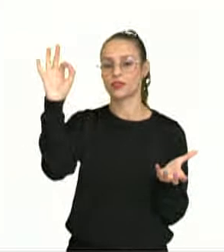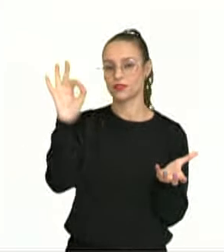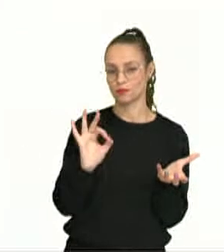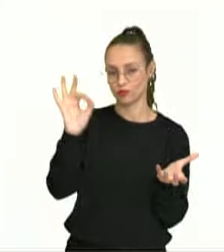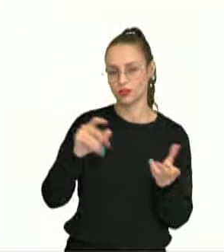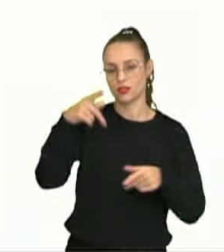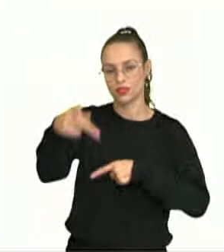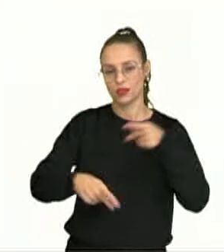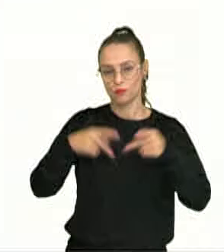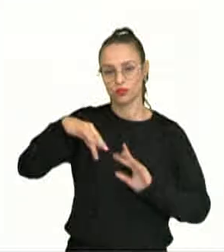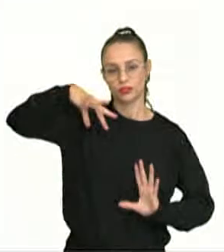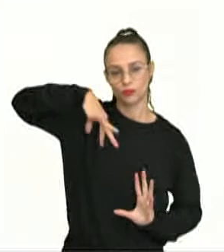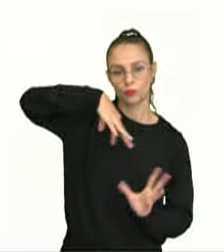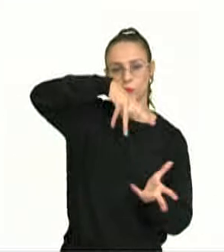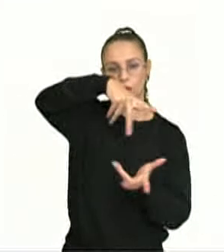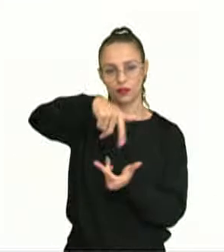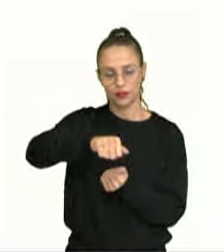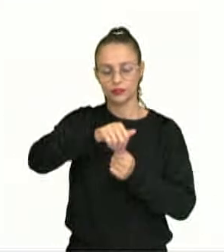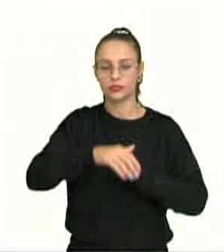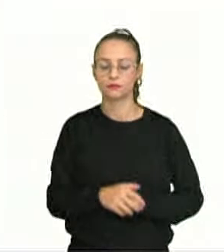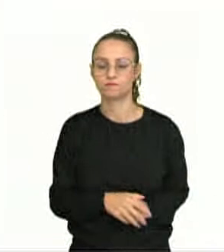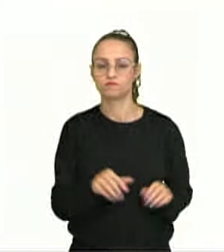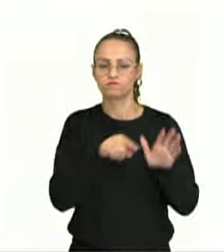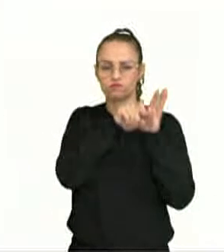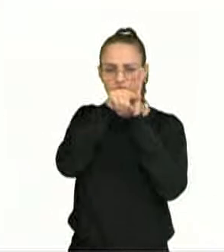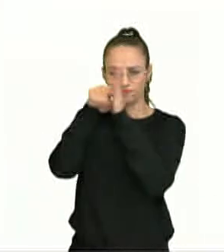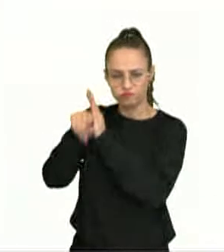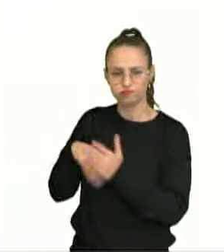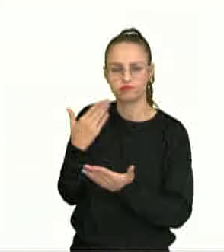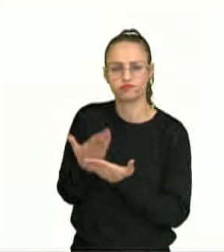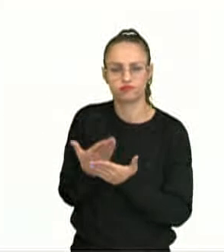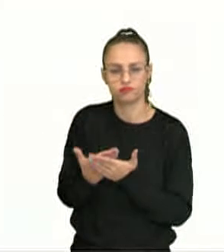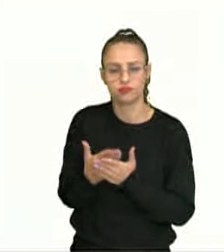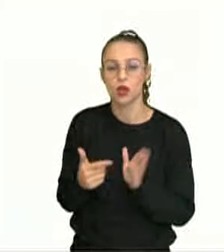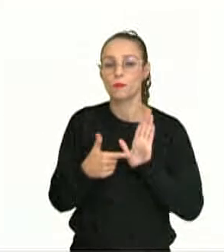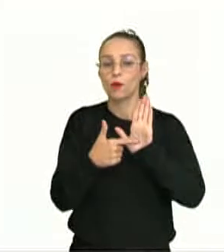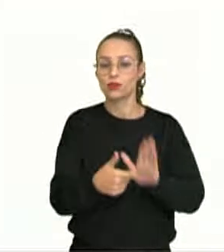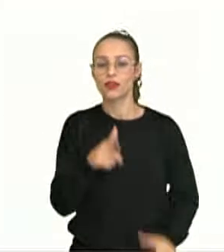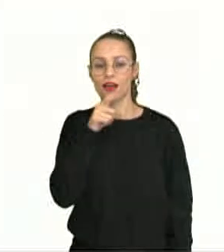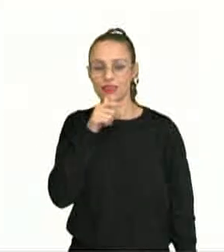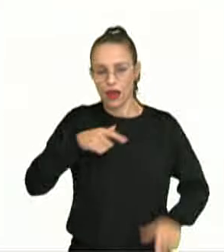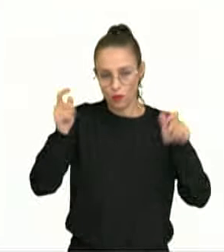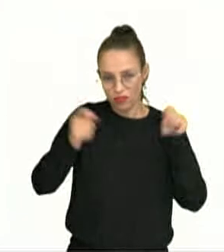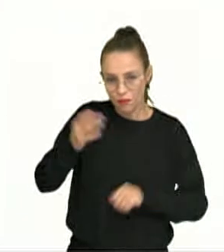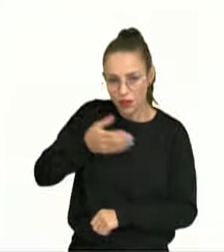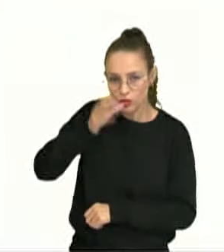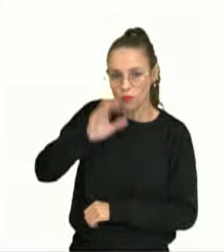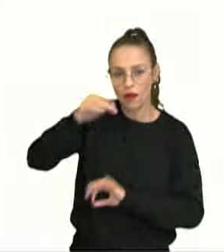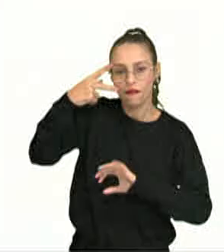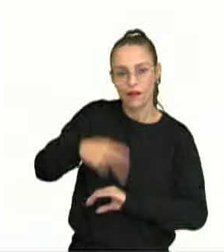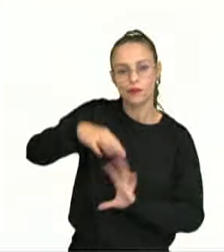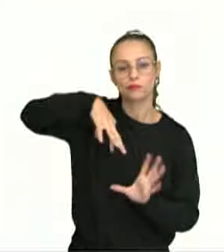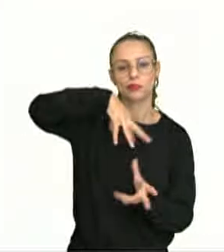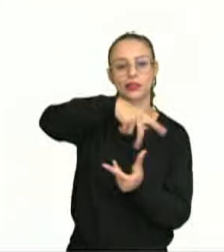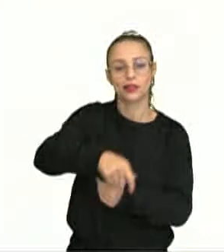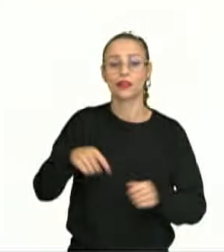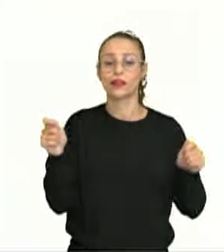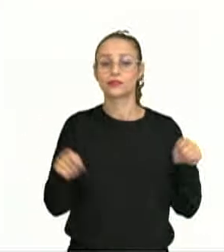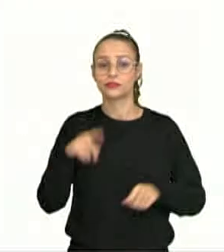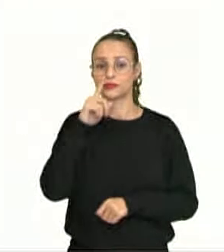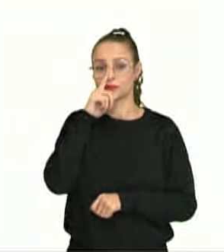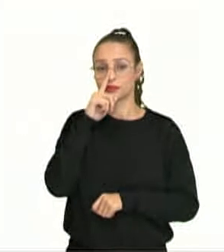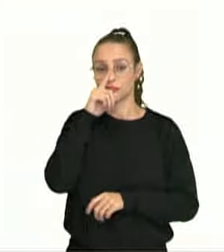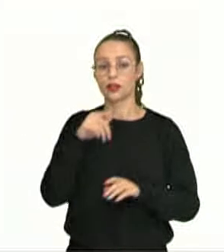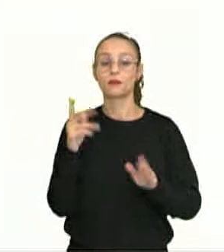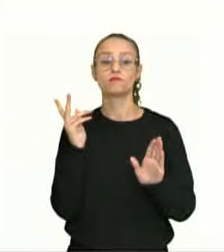40% da população do planeta. Os estudos completam que a água doce do planeta está em risco, visto as